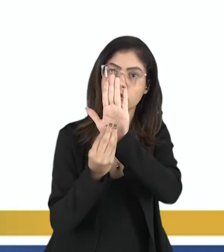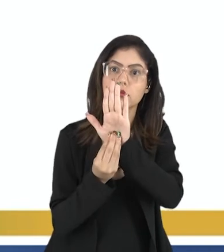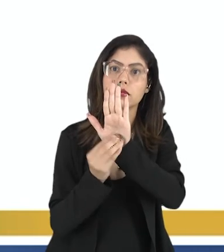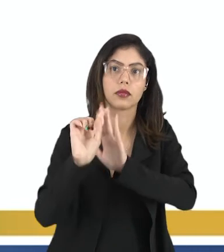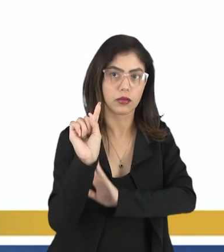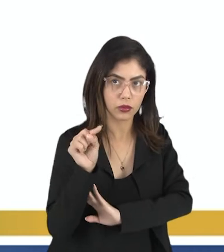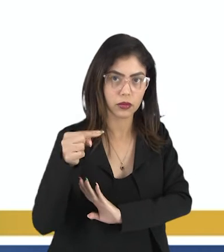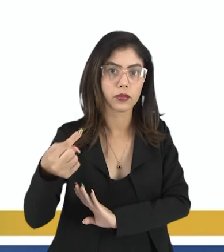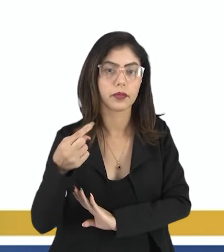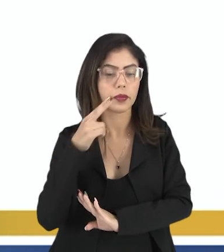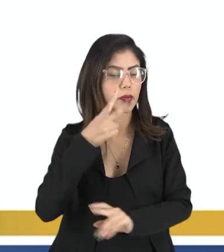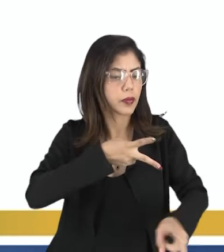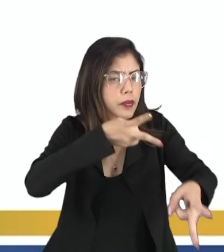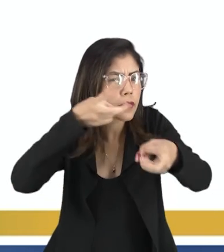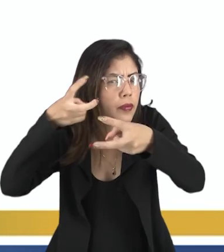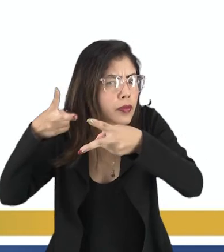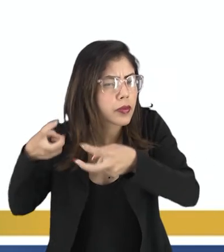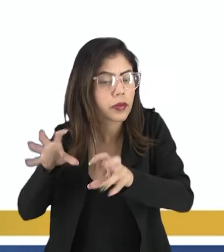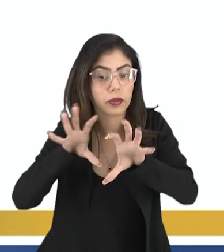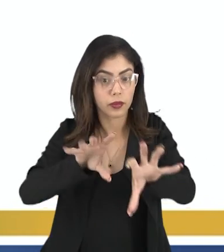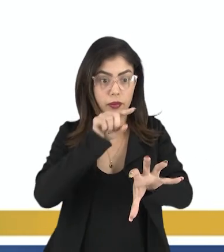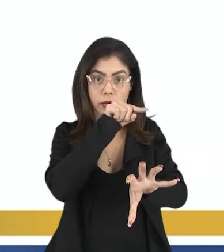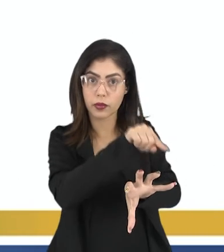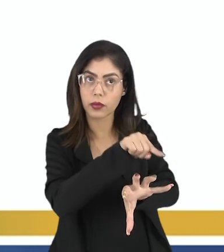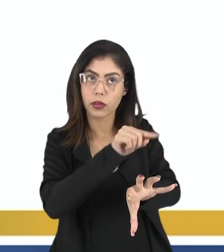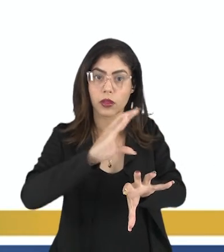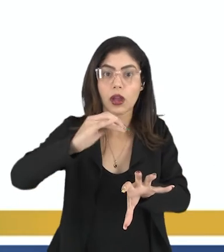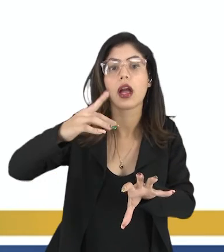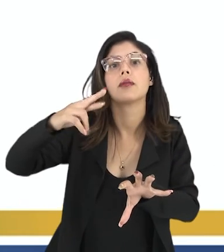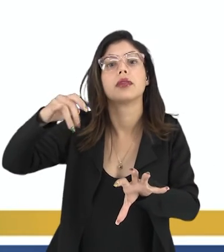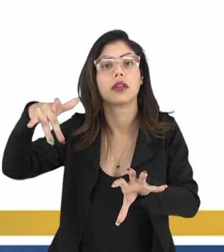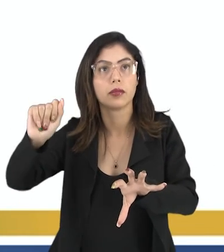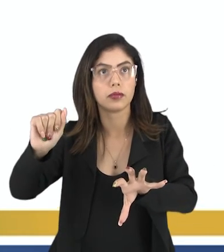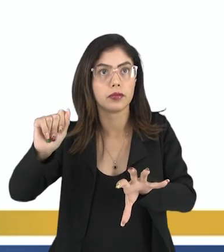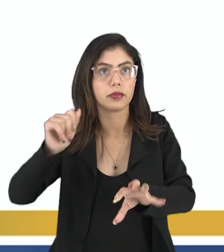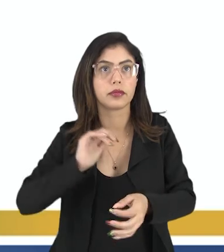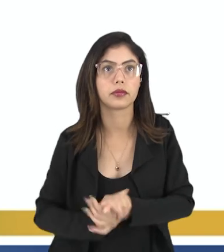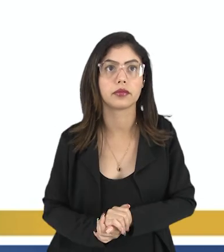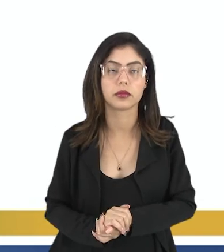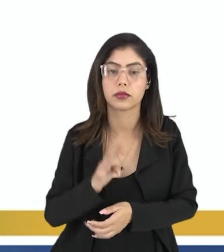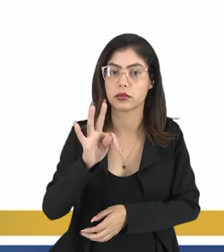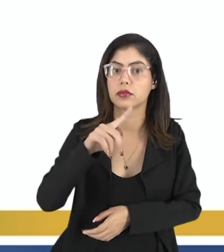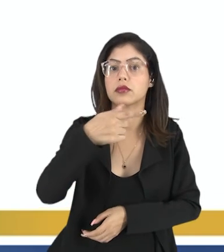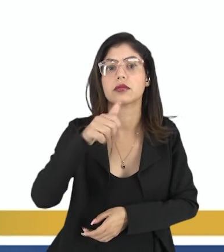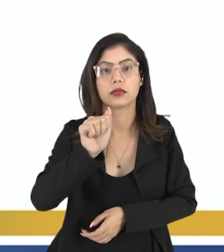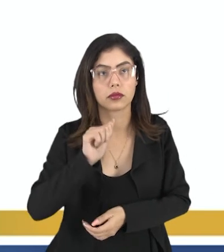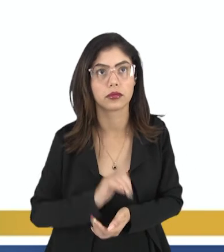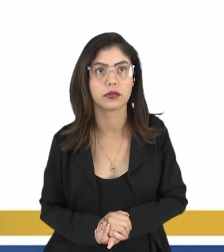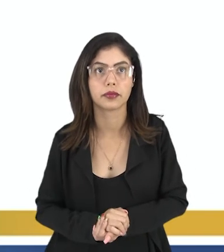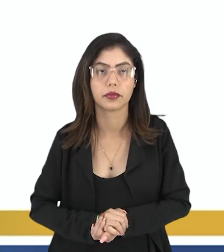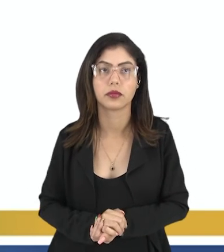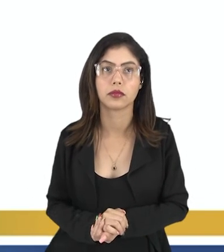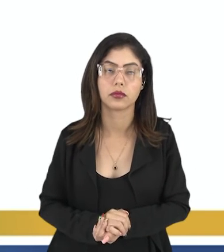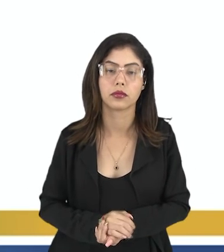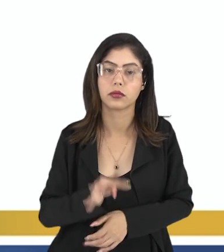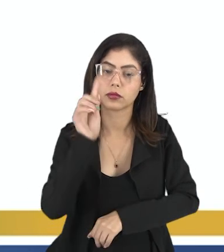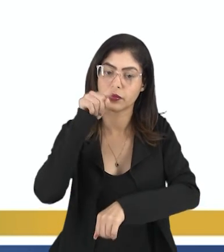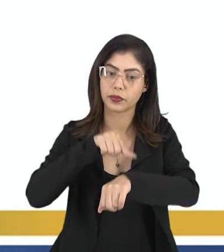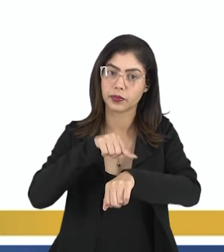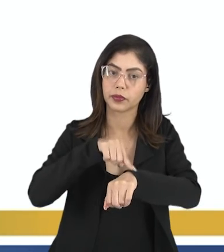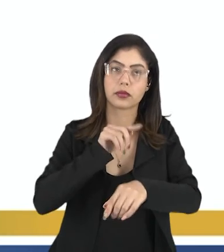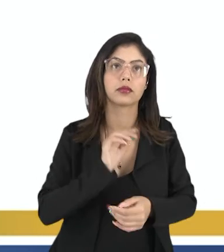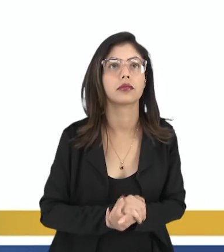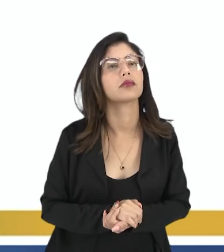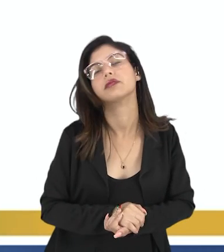E aí você vai perceber que nessa situação nós temos o capital, a taxa e o